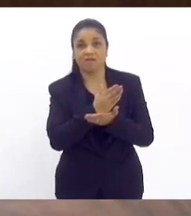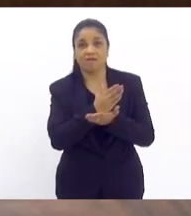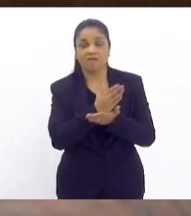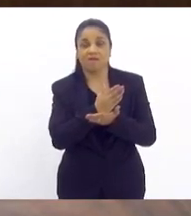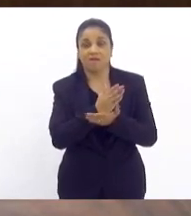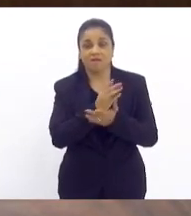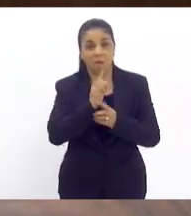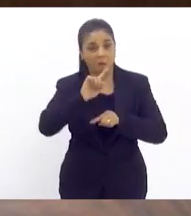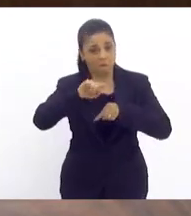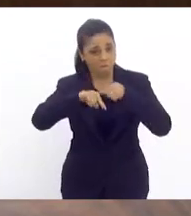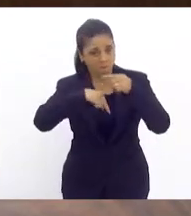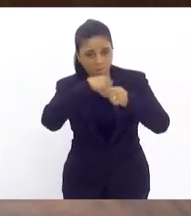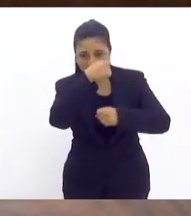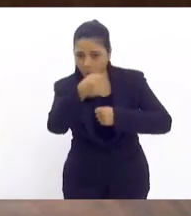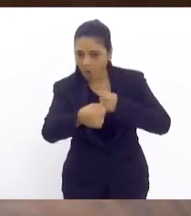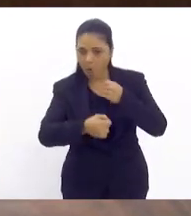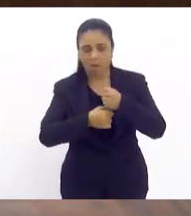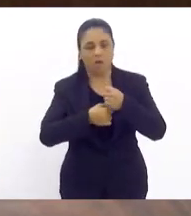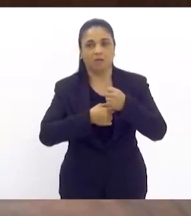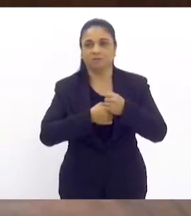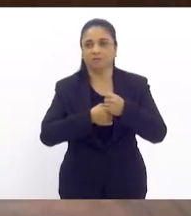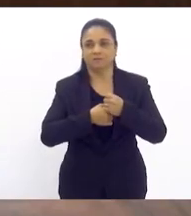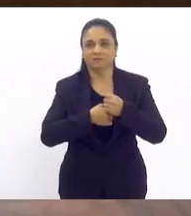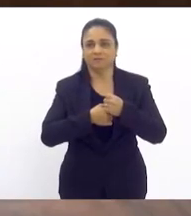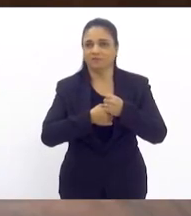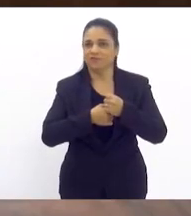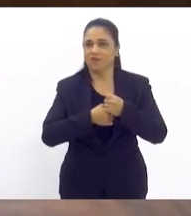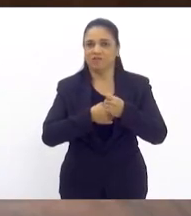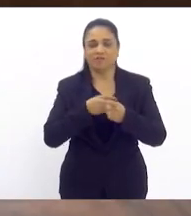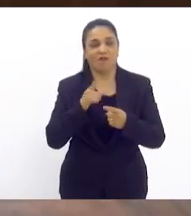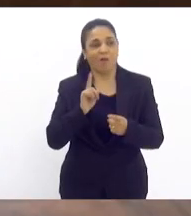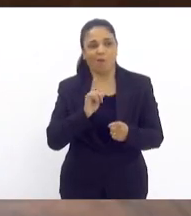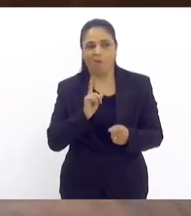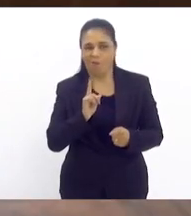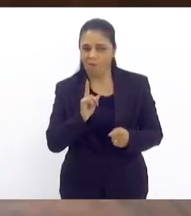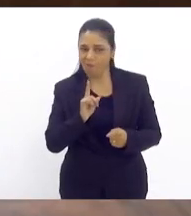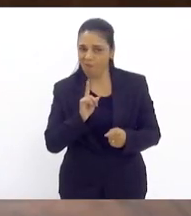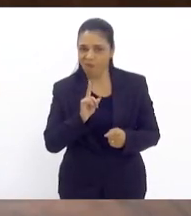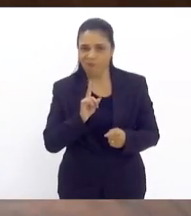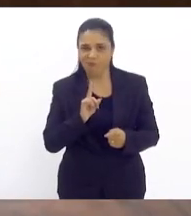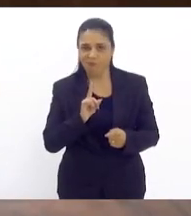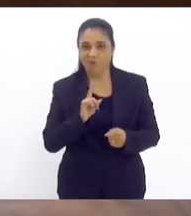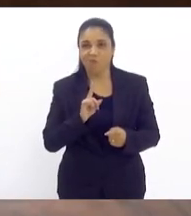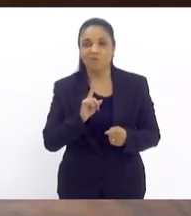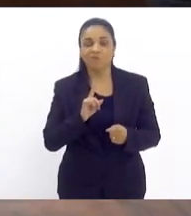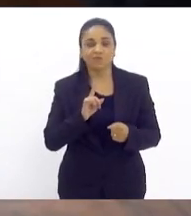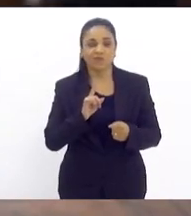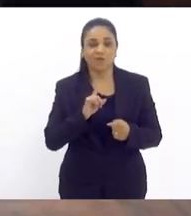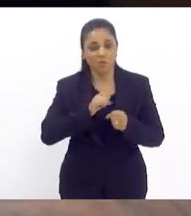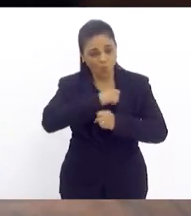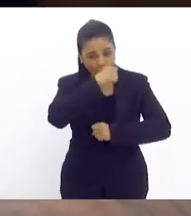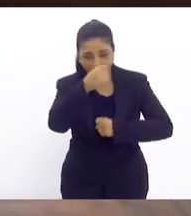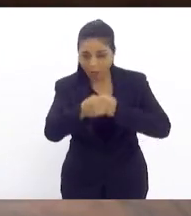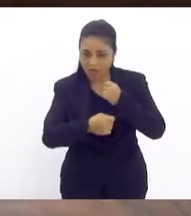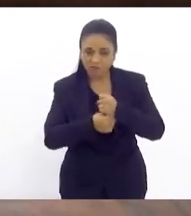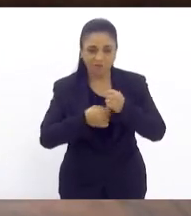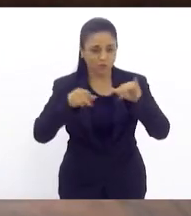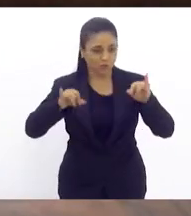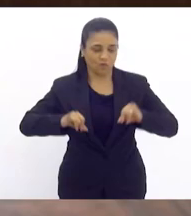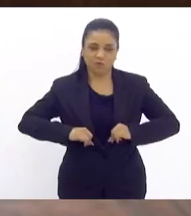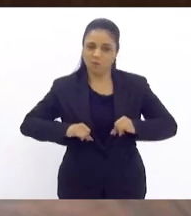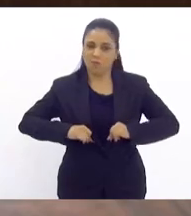para a próxima legislatura não para o ano que vem inclusive vai acabar o meu sofrimento